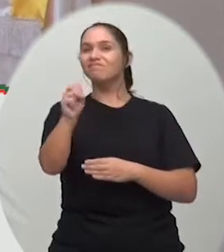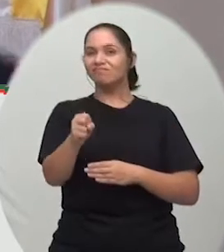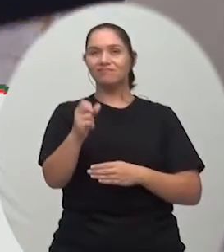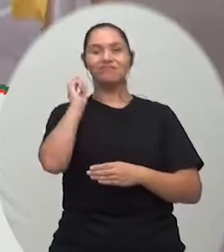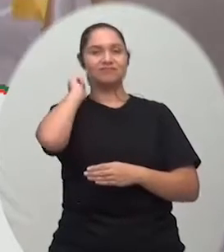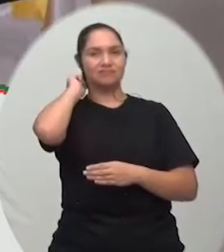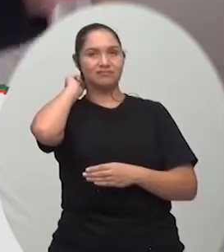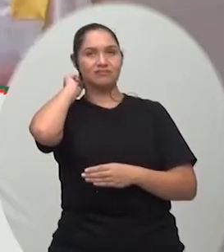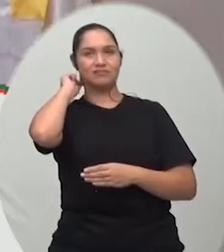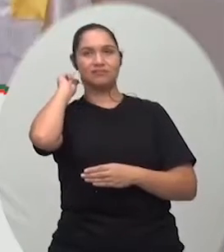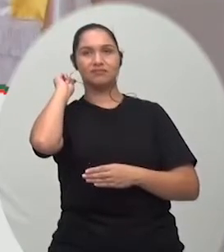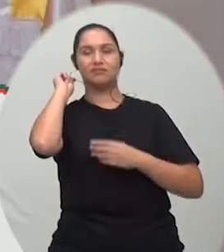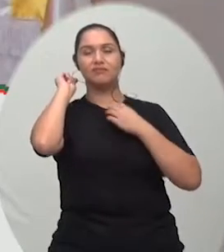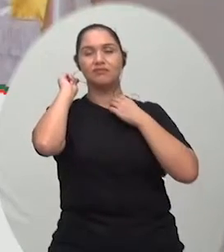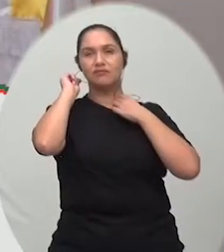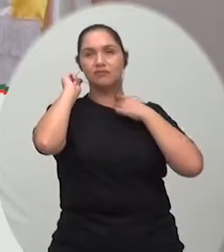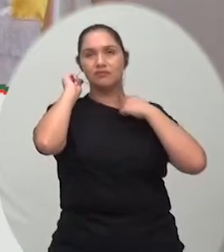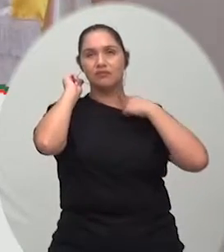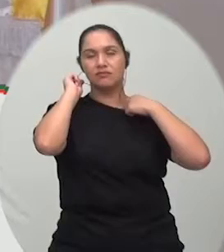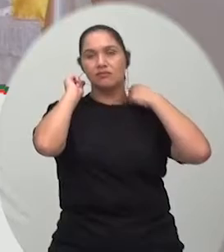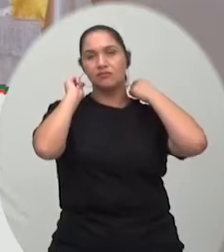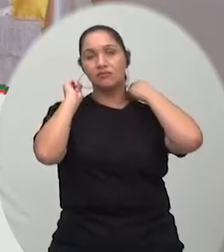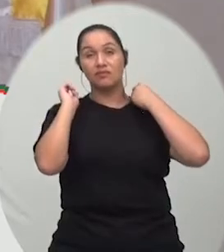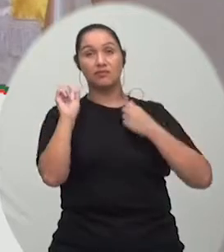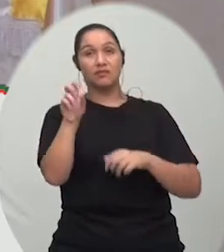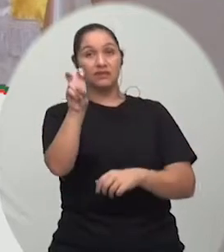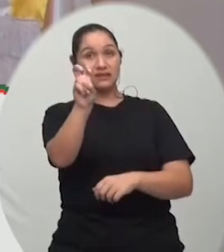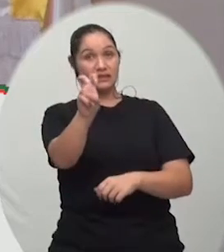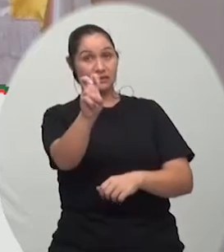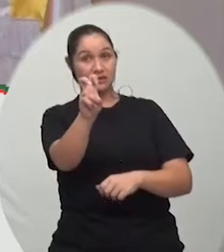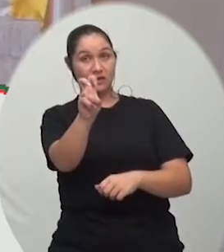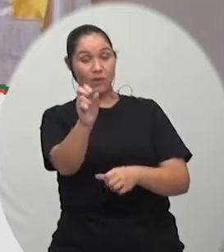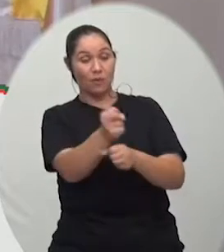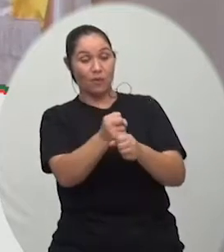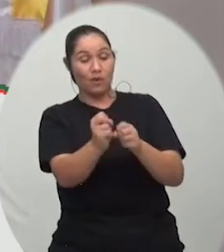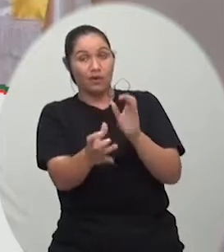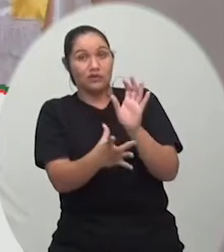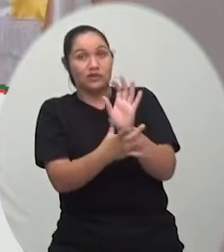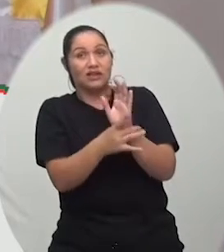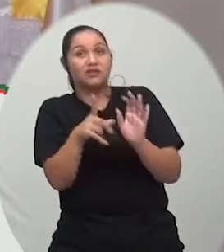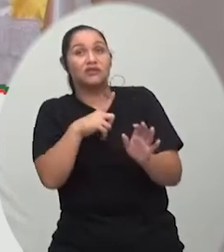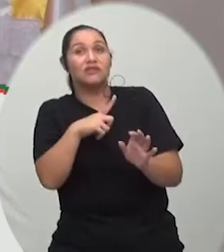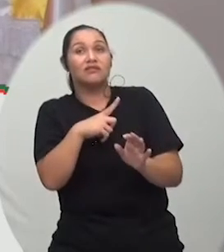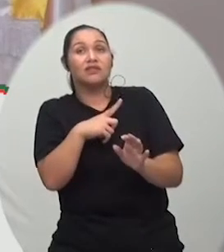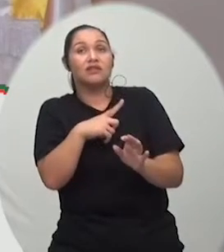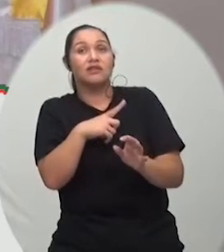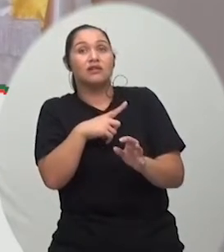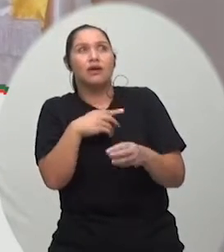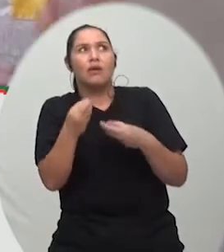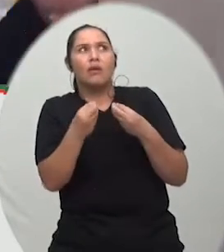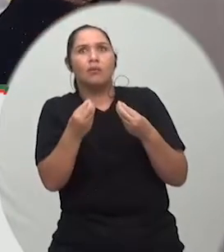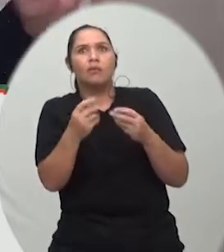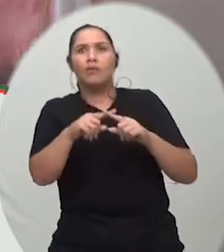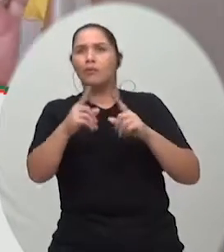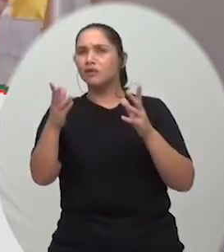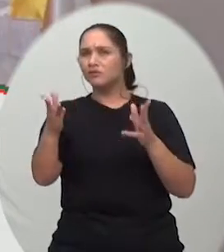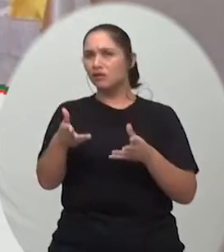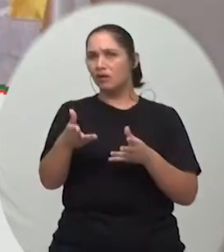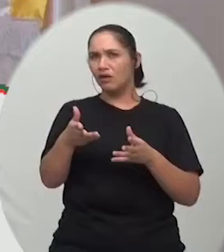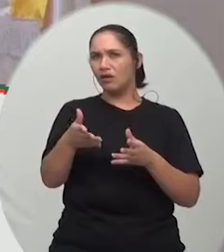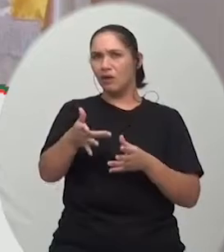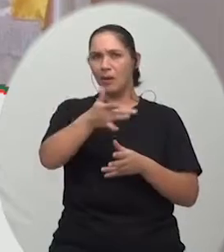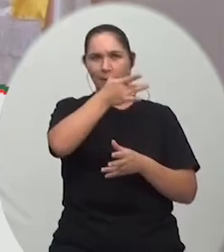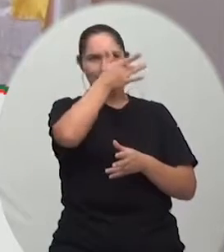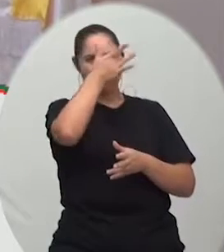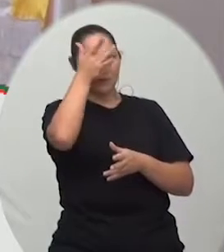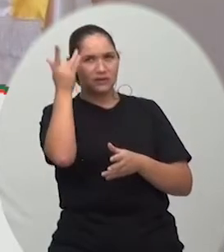Se tem 5 anos de garantia, e aí já teve gente da prefeitura lá reformando. Aí, peraí, eu acho que